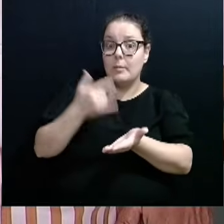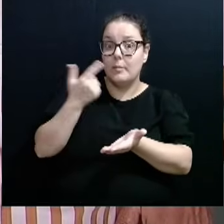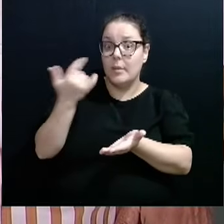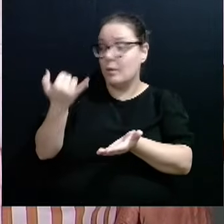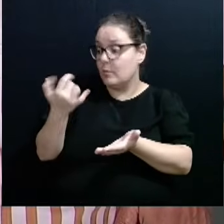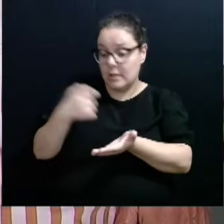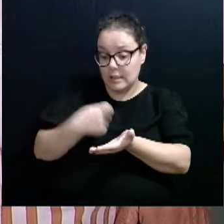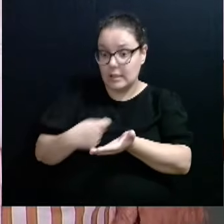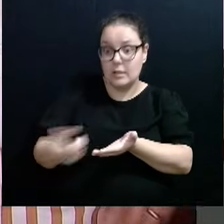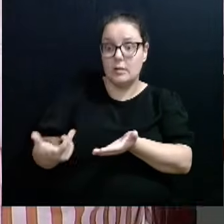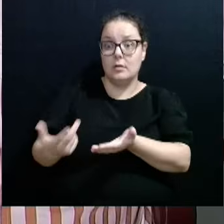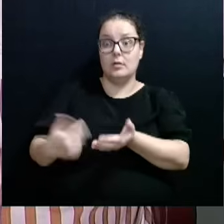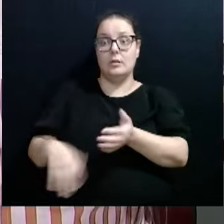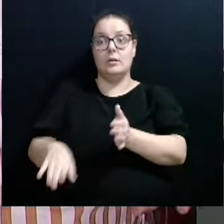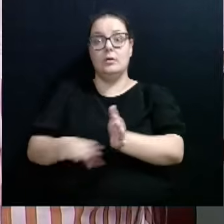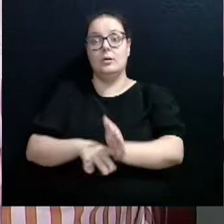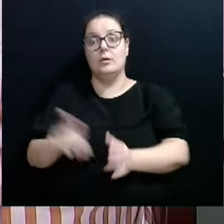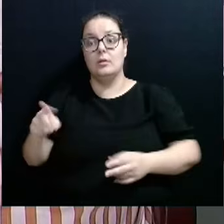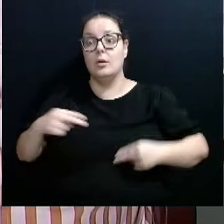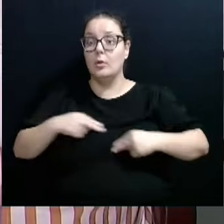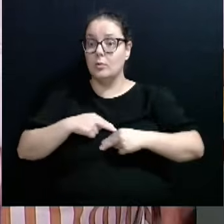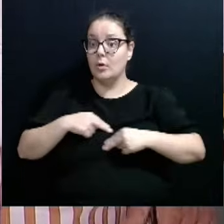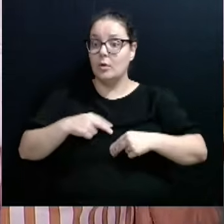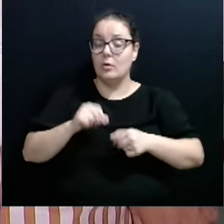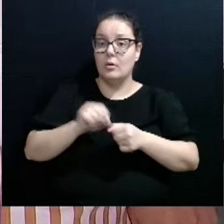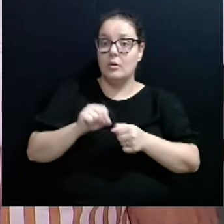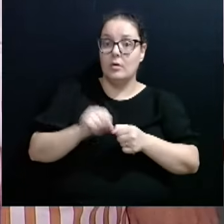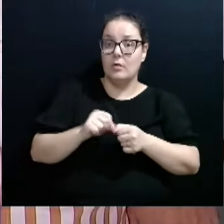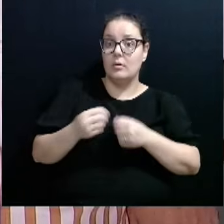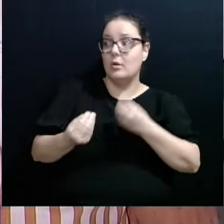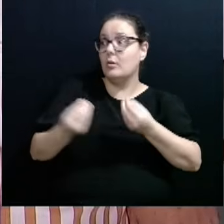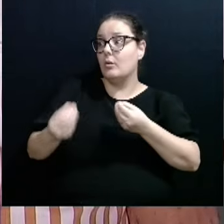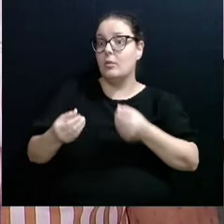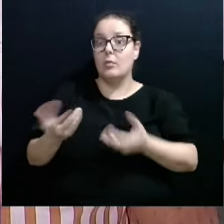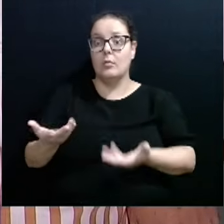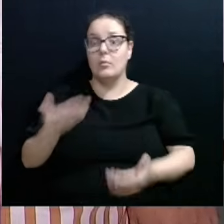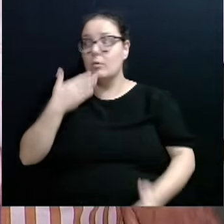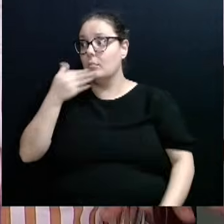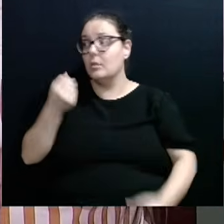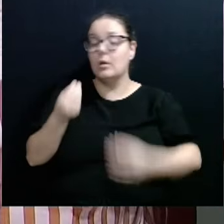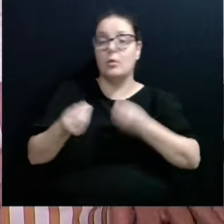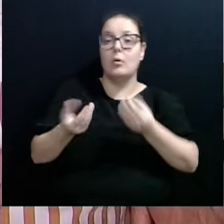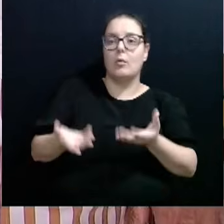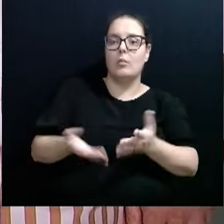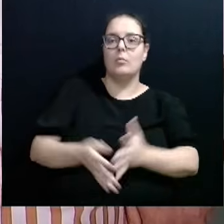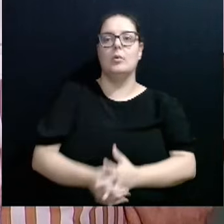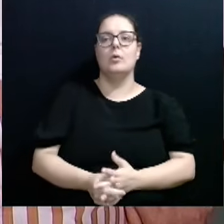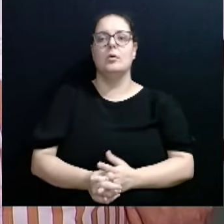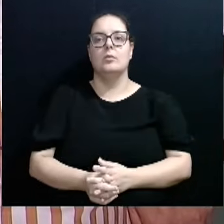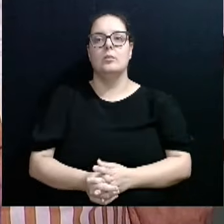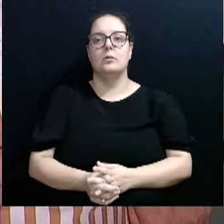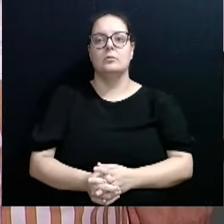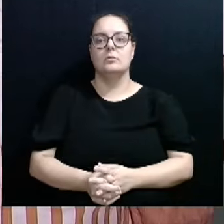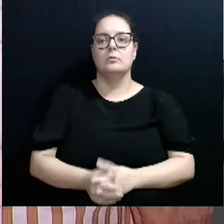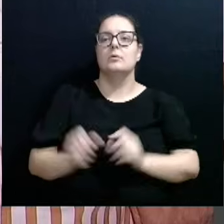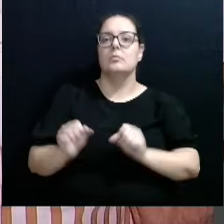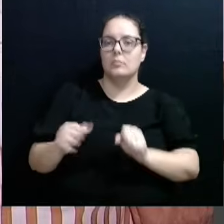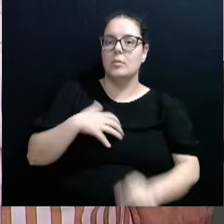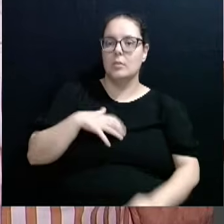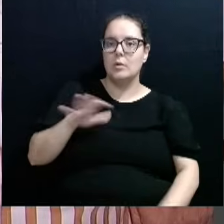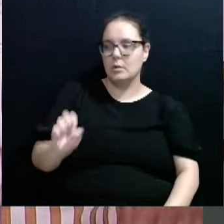aí no Sebrae fazer para ver como é que fazia, se melhorava, né? E ele falou, não, pode continuar assim, tá bom,